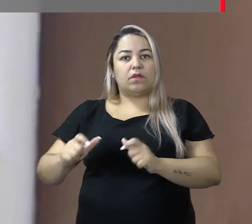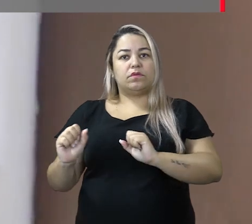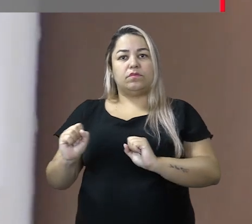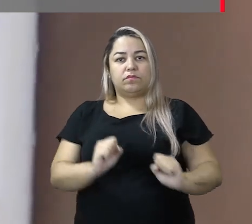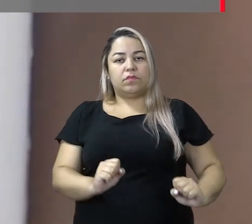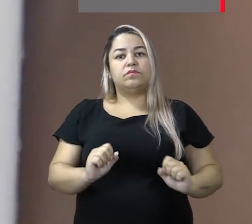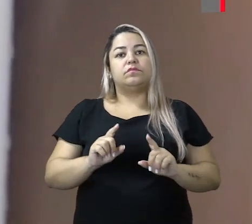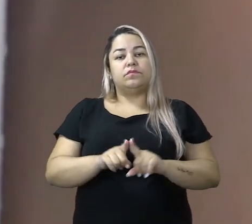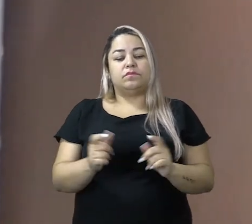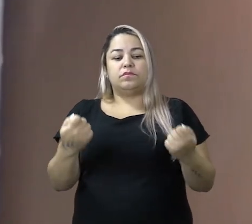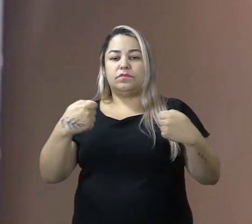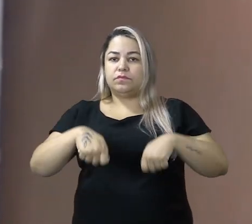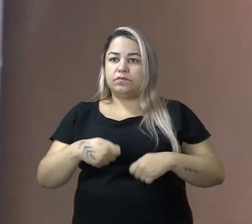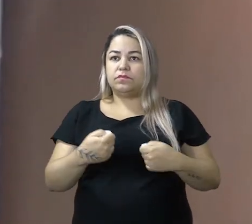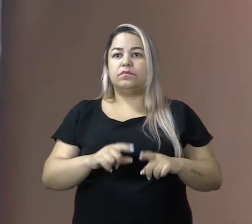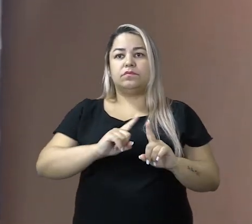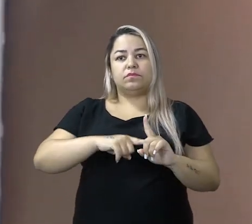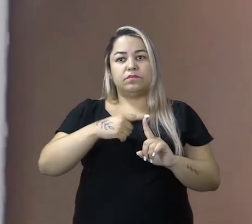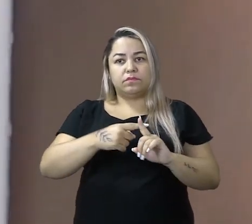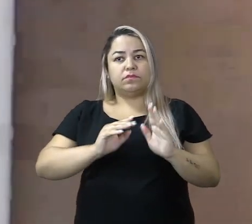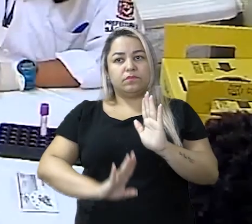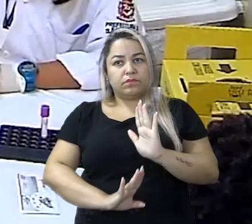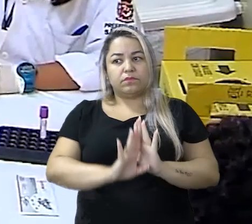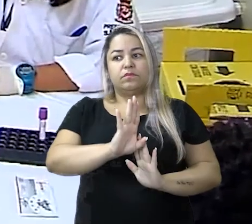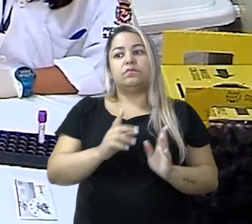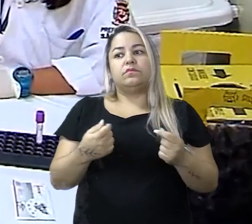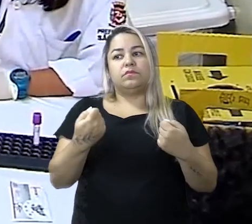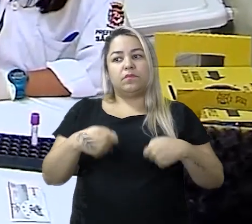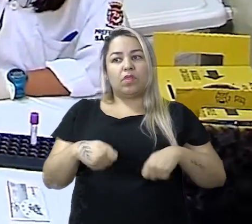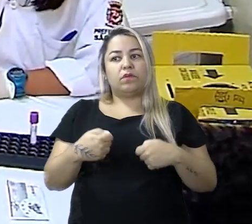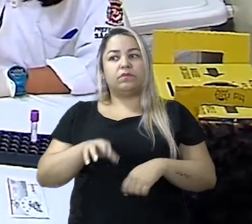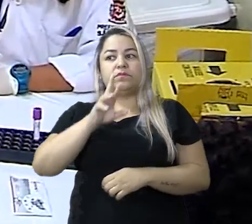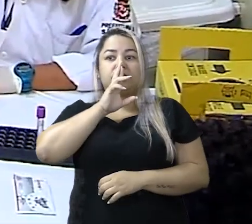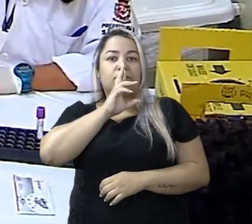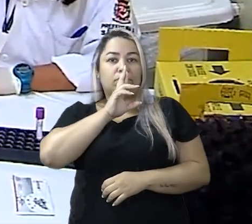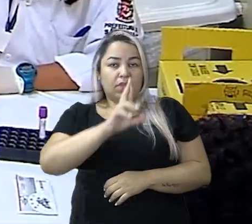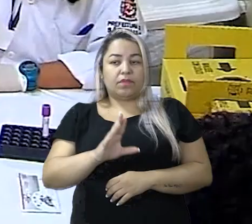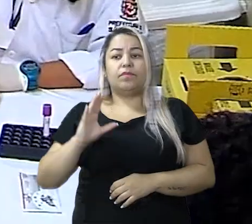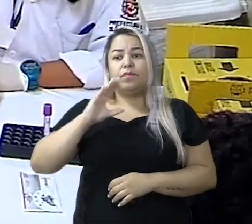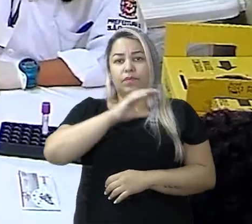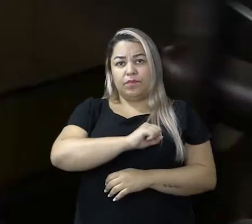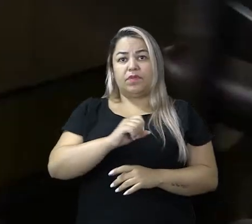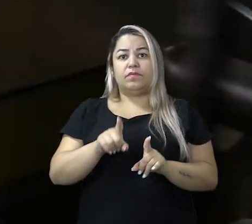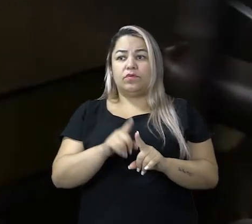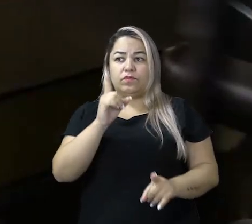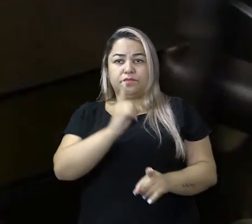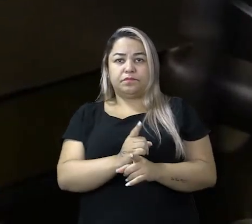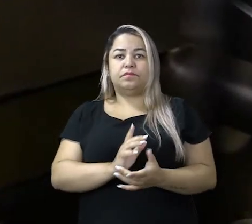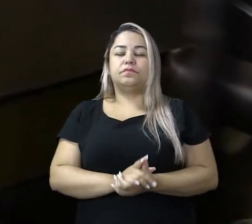as localidades que possam apresentar acréscimo no número de casos e necessitem de uma resposta rápida